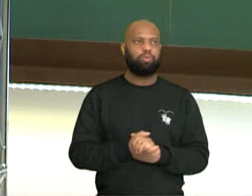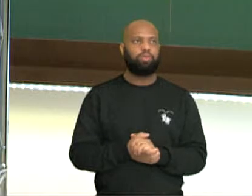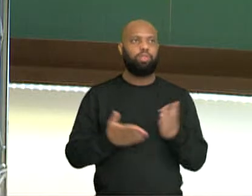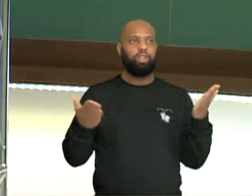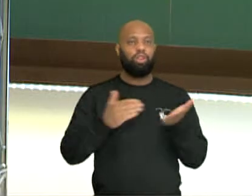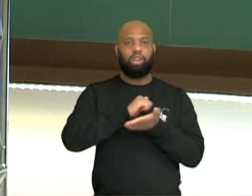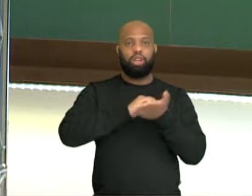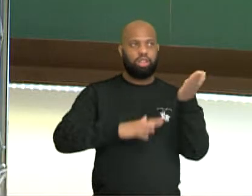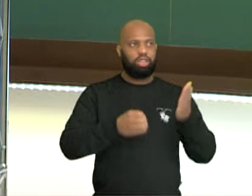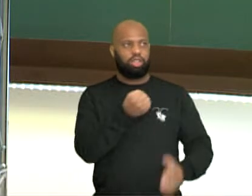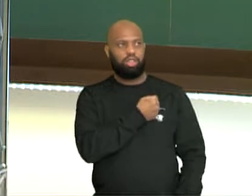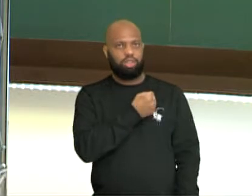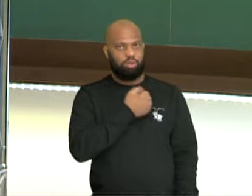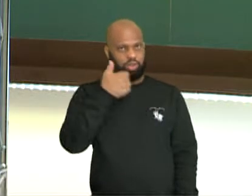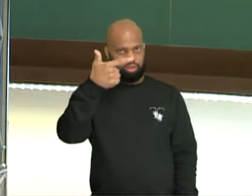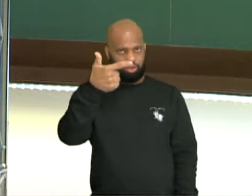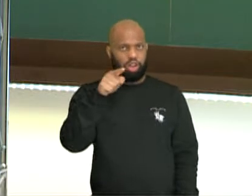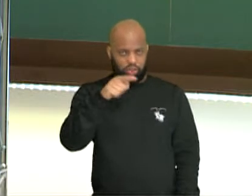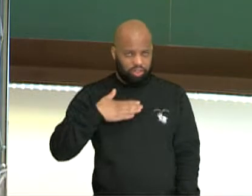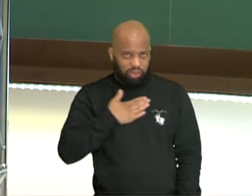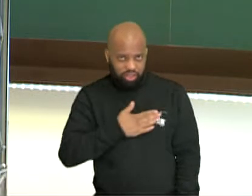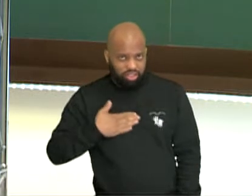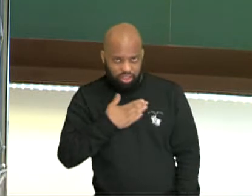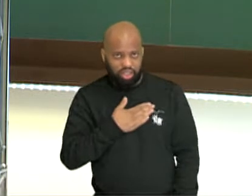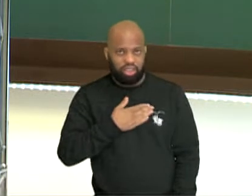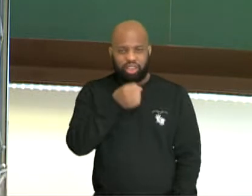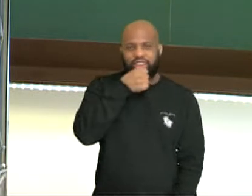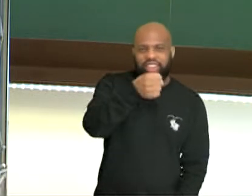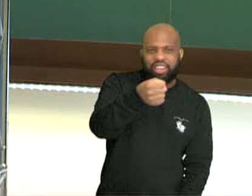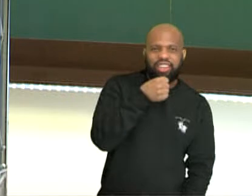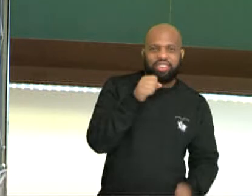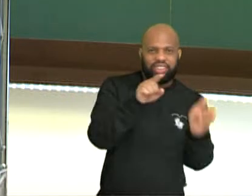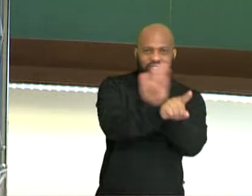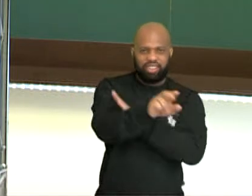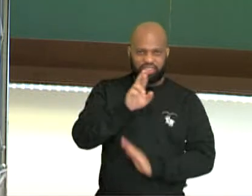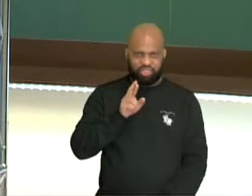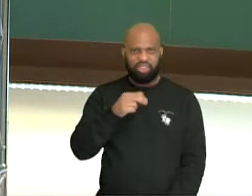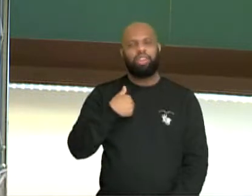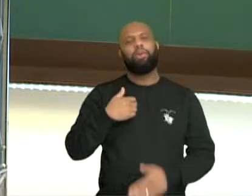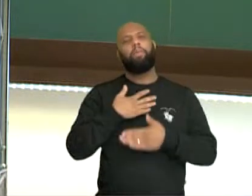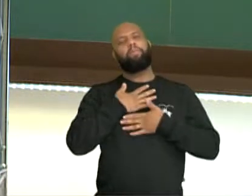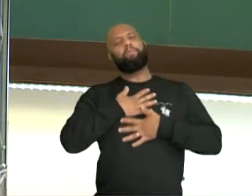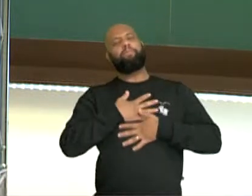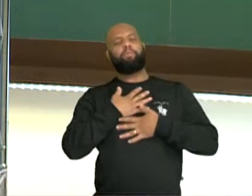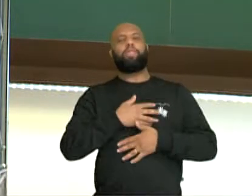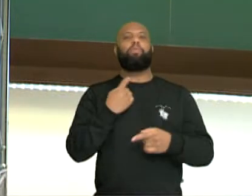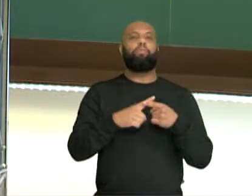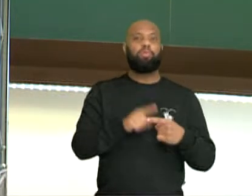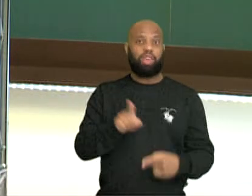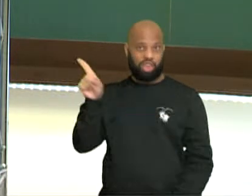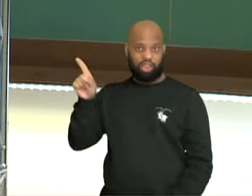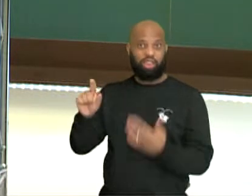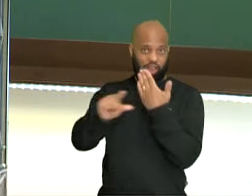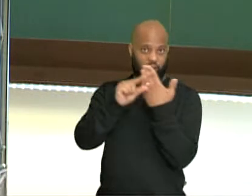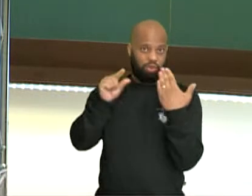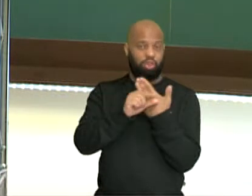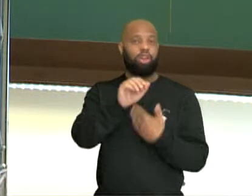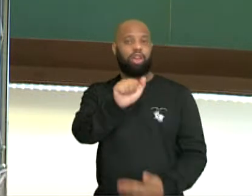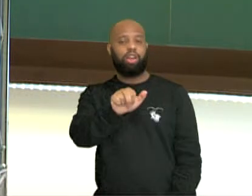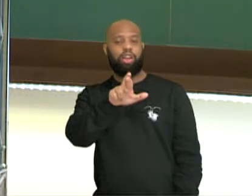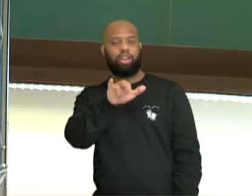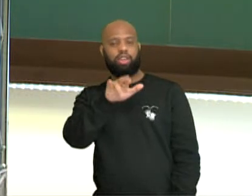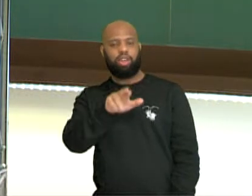Chegamos à atividade 2. Se está gostando da entrevista, eu estou maravilhada. Eu acho que Ariano Suassuna, né, além do Alto